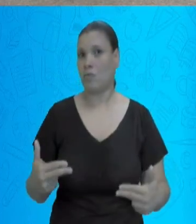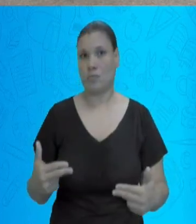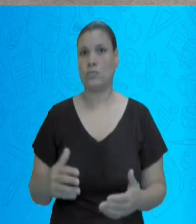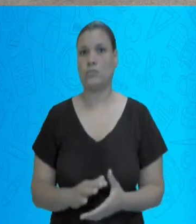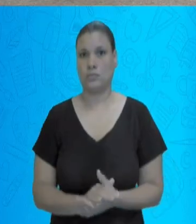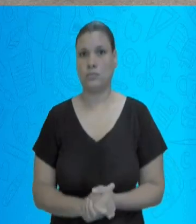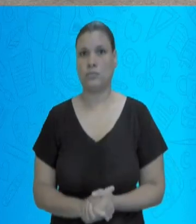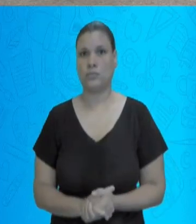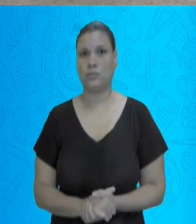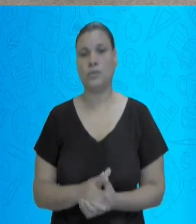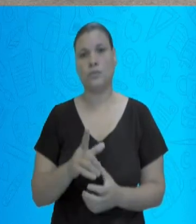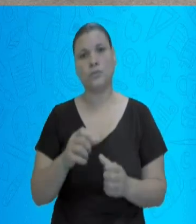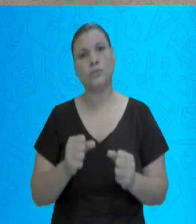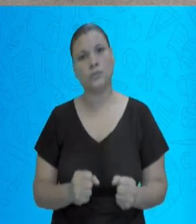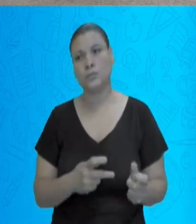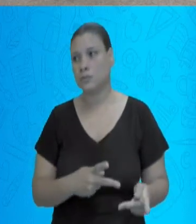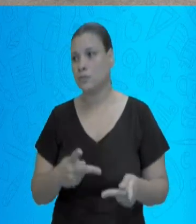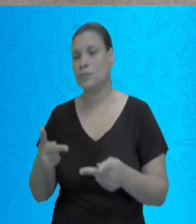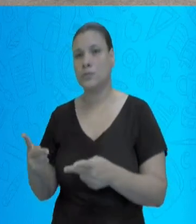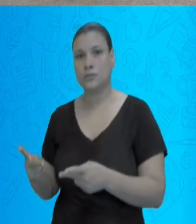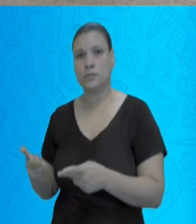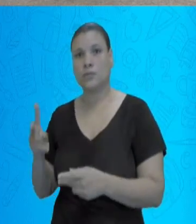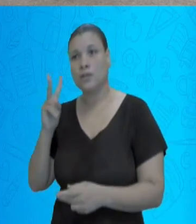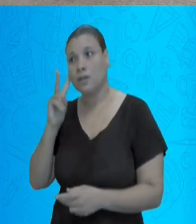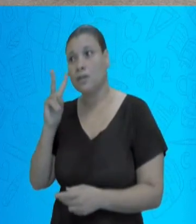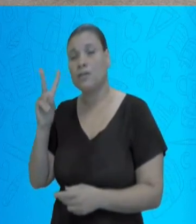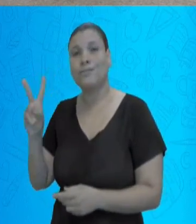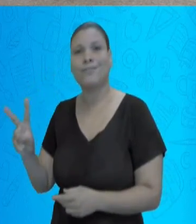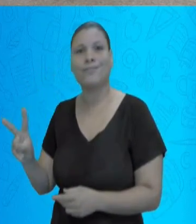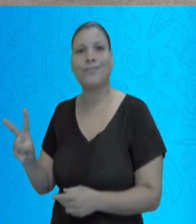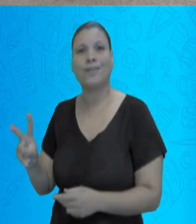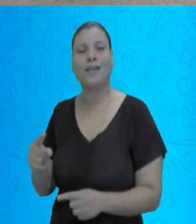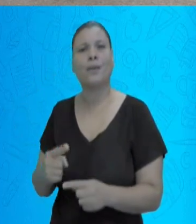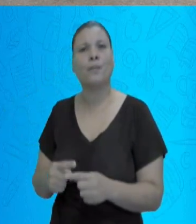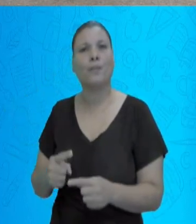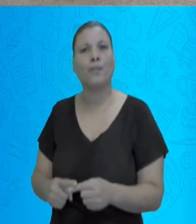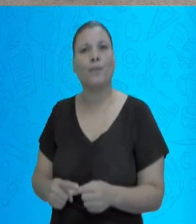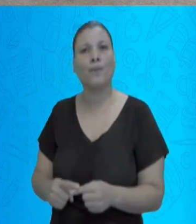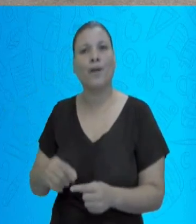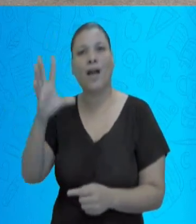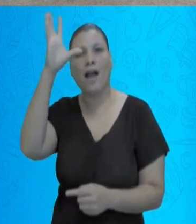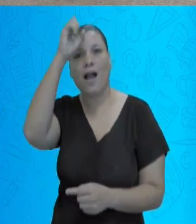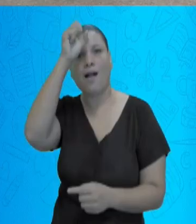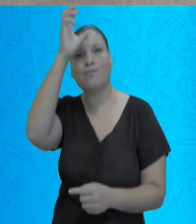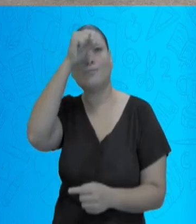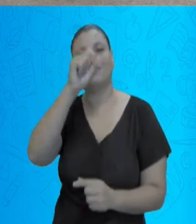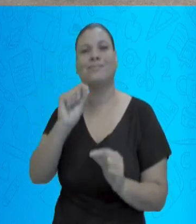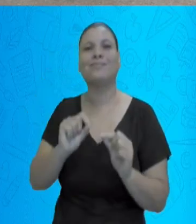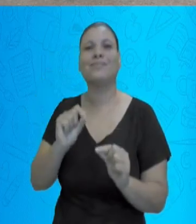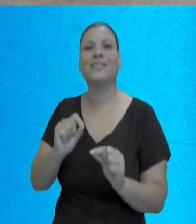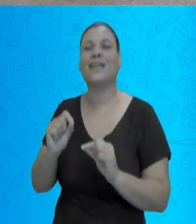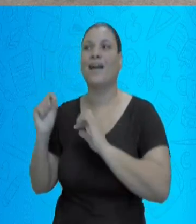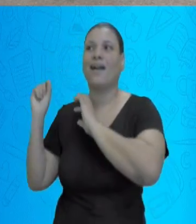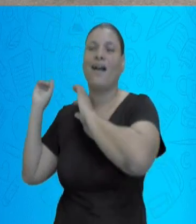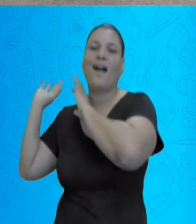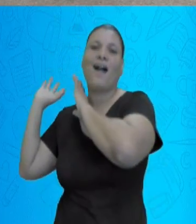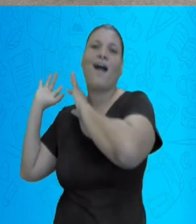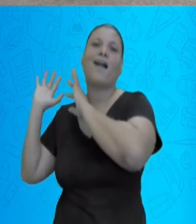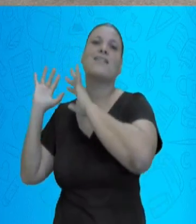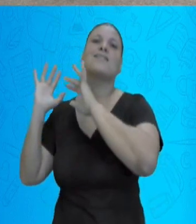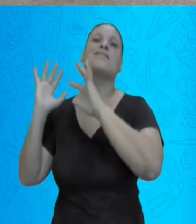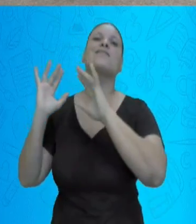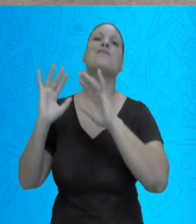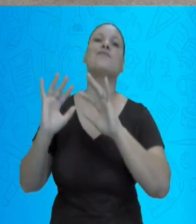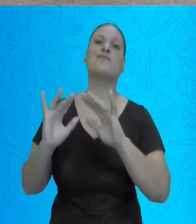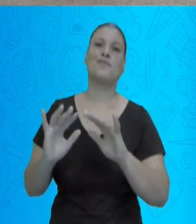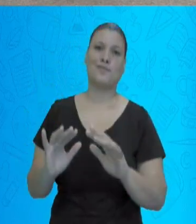Então, o Museu de Governador Valadares também tem um acervo bem rico. O acervo, lembra? Uma